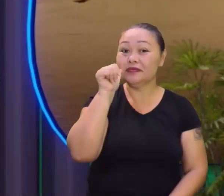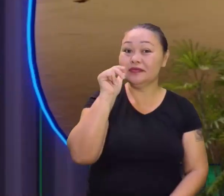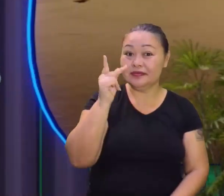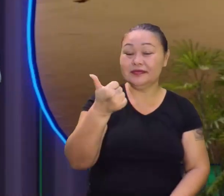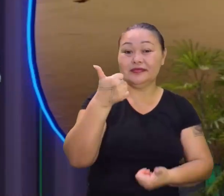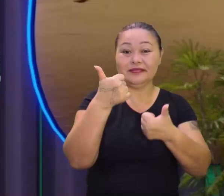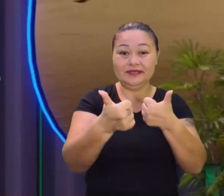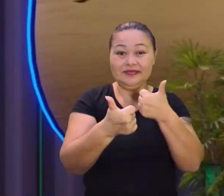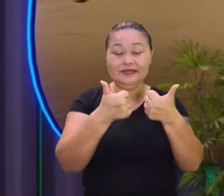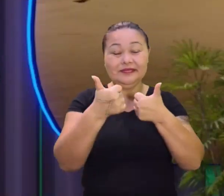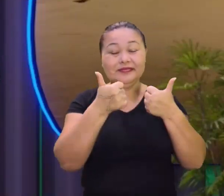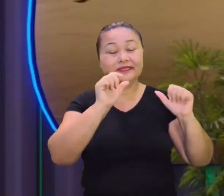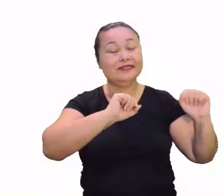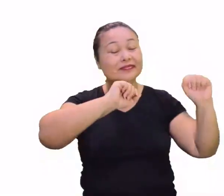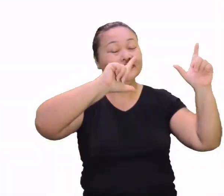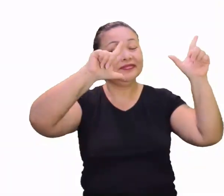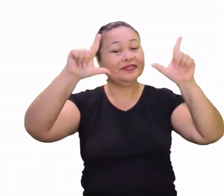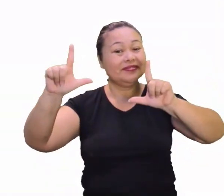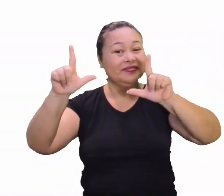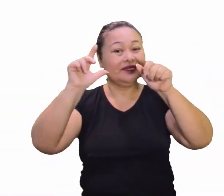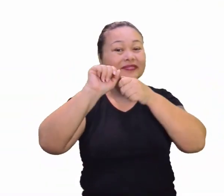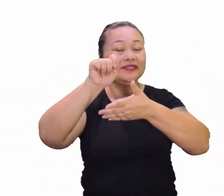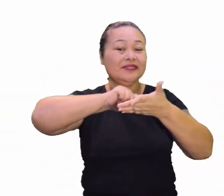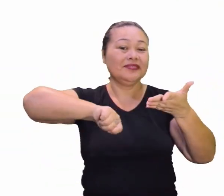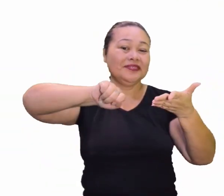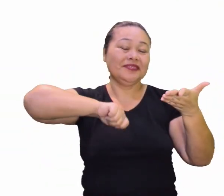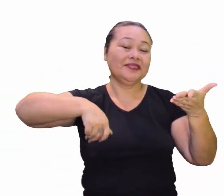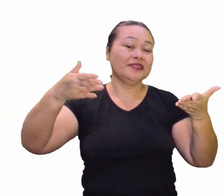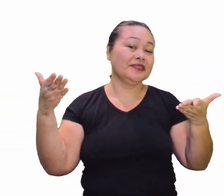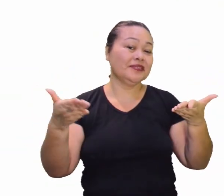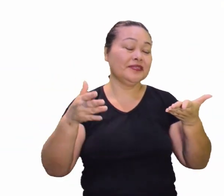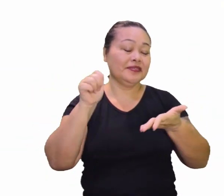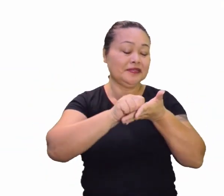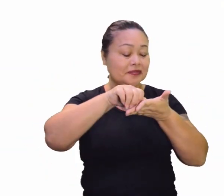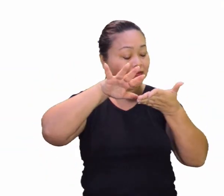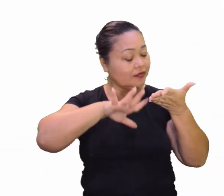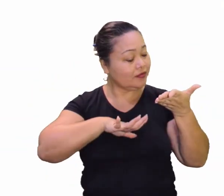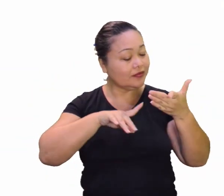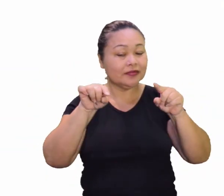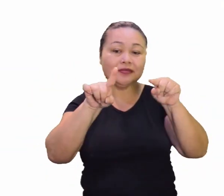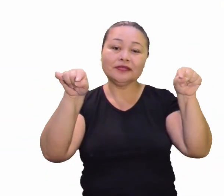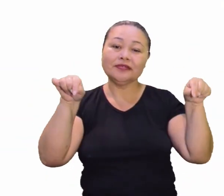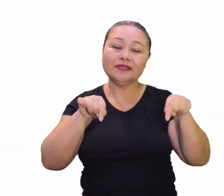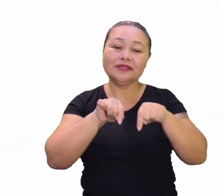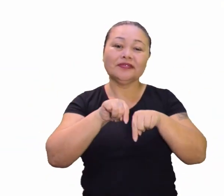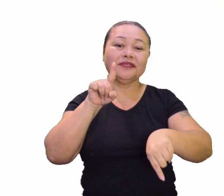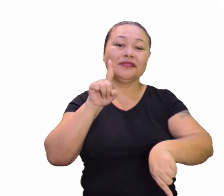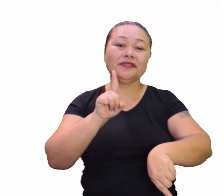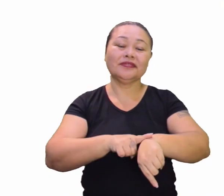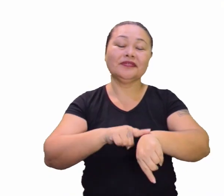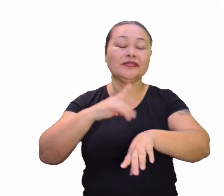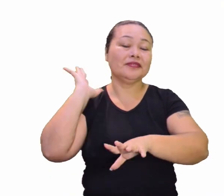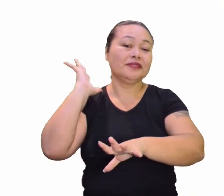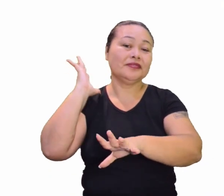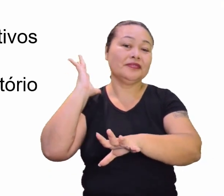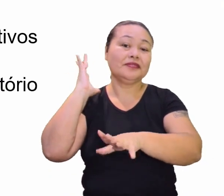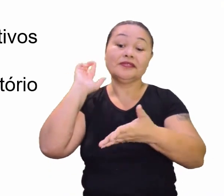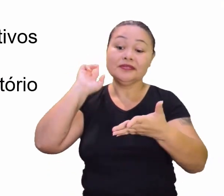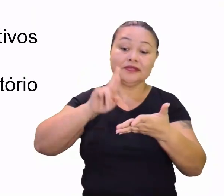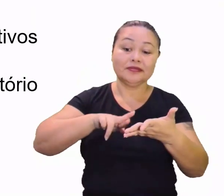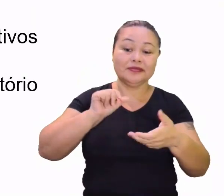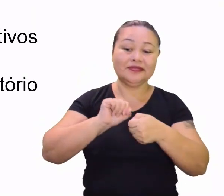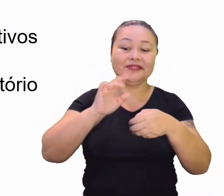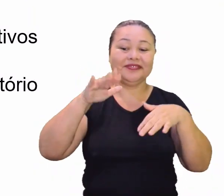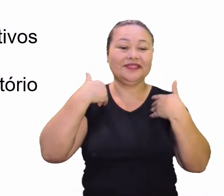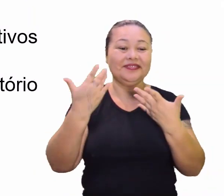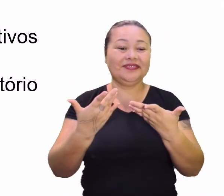presencial. Beleza? Então, de olho na tela, vamos para a correção agora. Atividade de sala, momento da